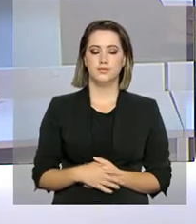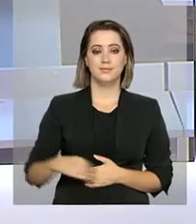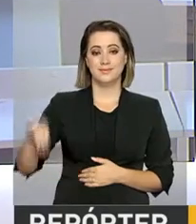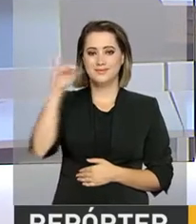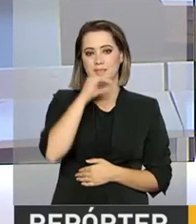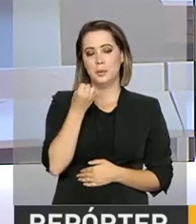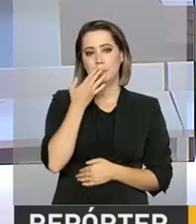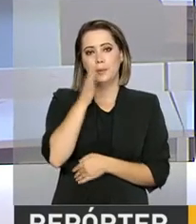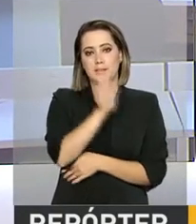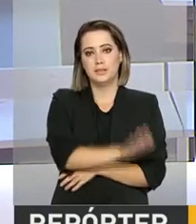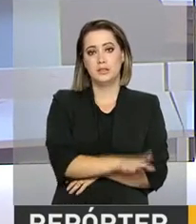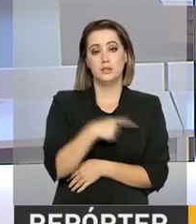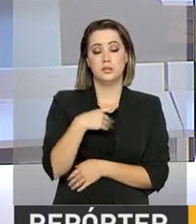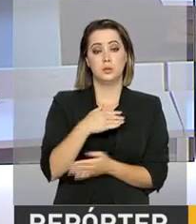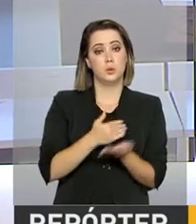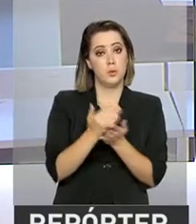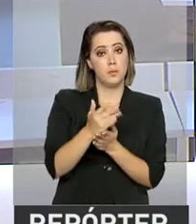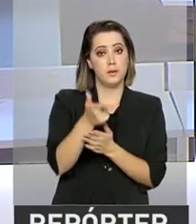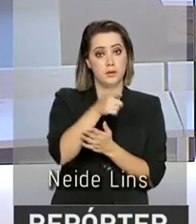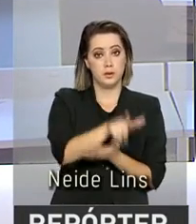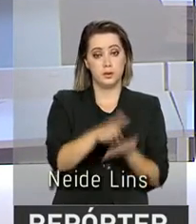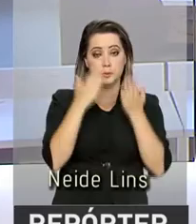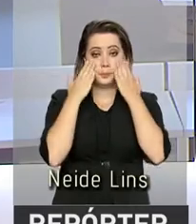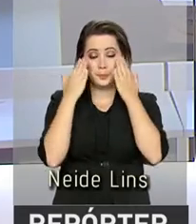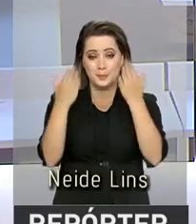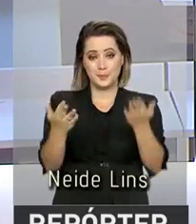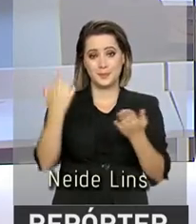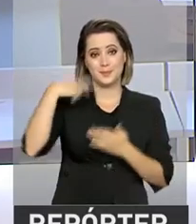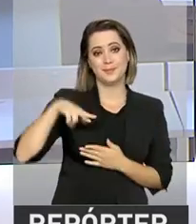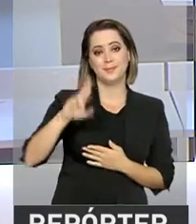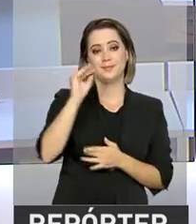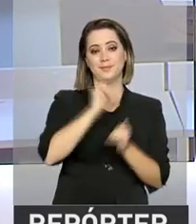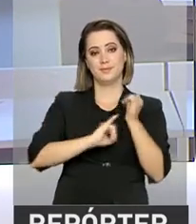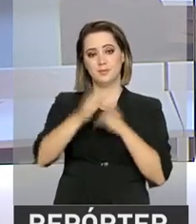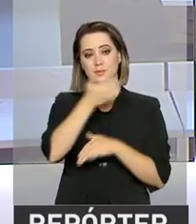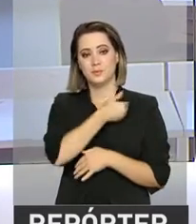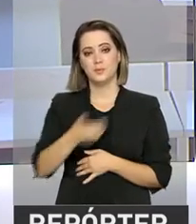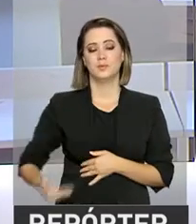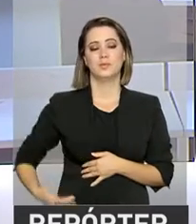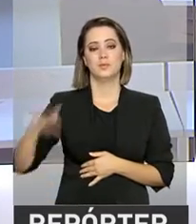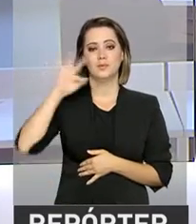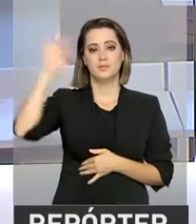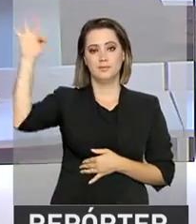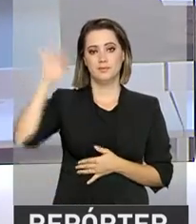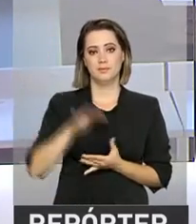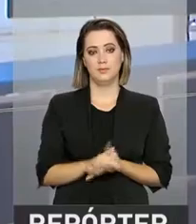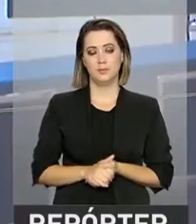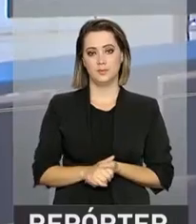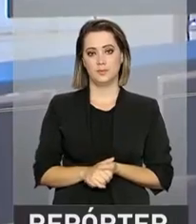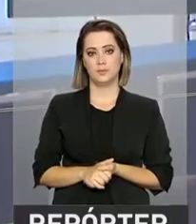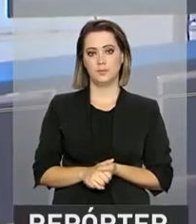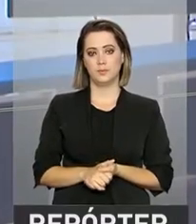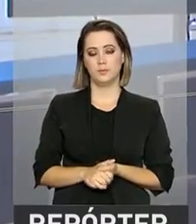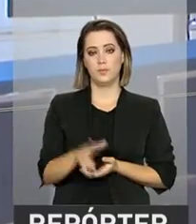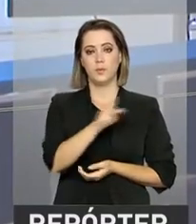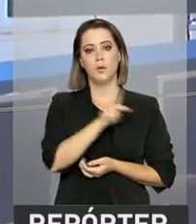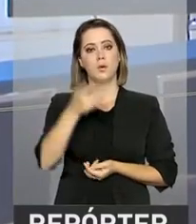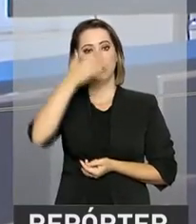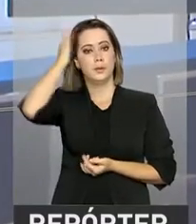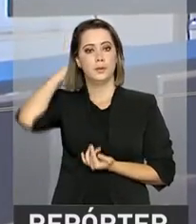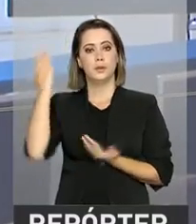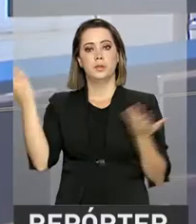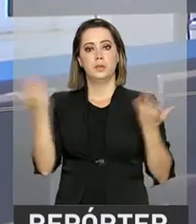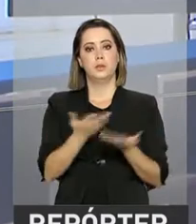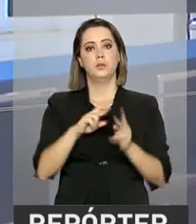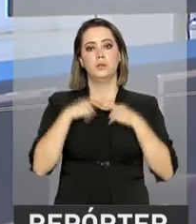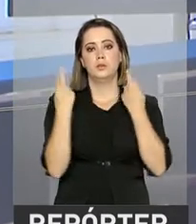Olá, boa tarde. Começa agora mais uma edição do Repórter NBR com as notícias do governo federal. O presidente Michel